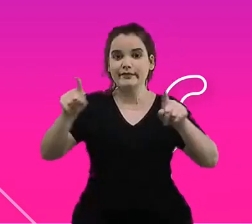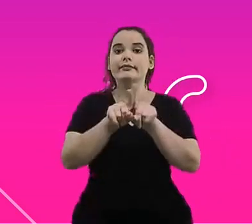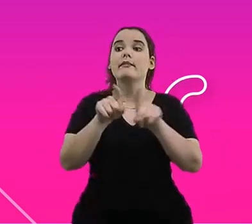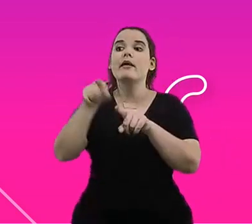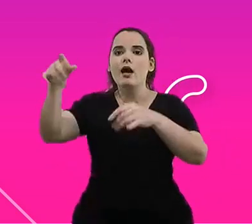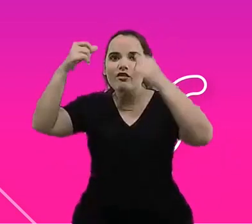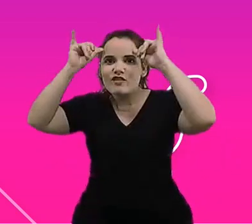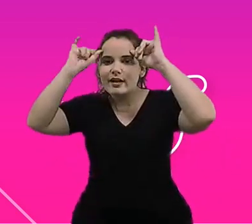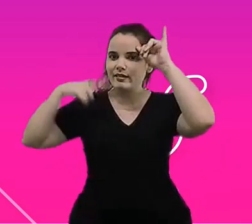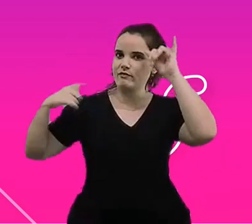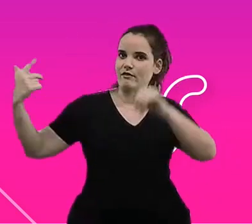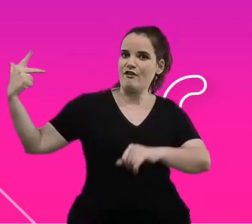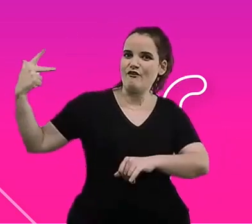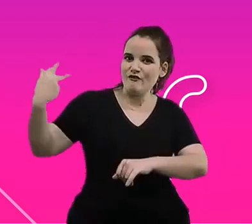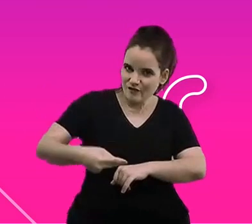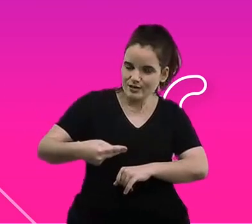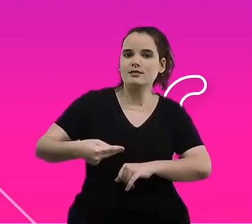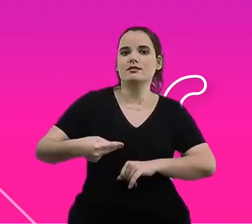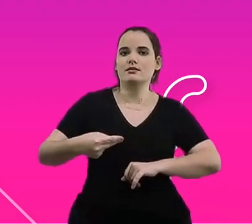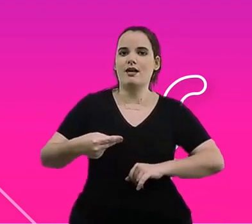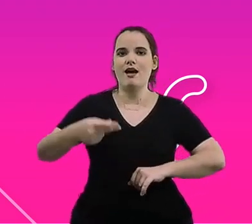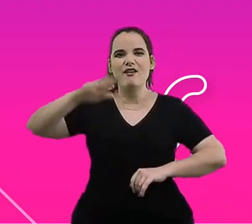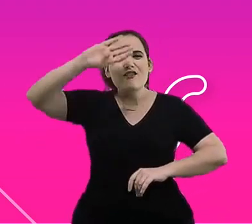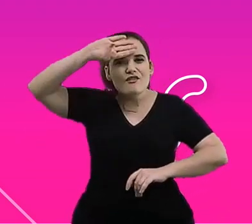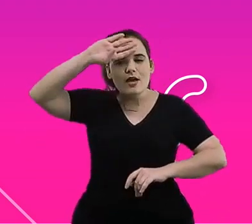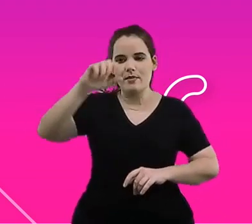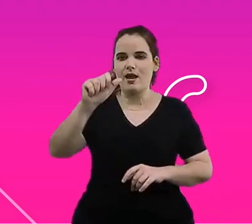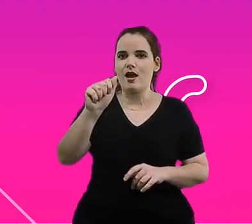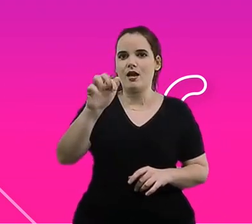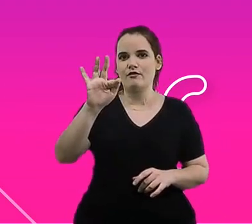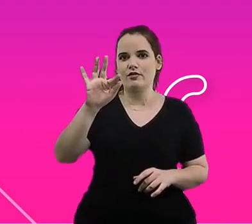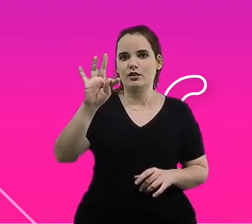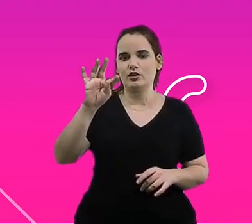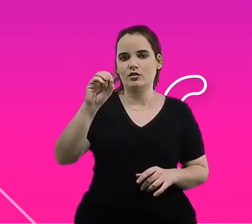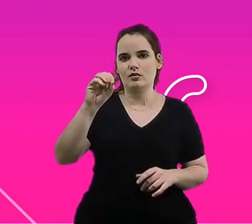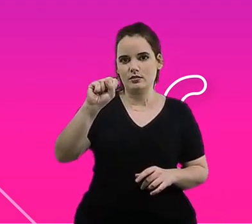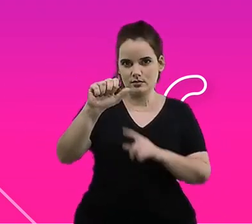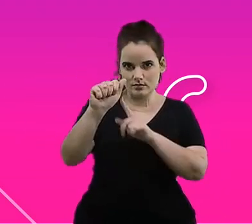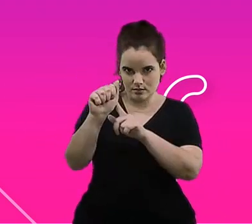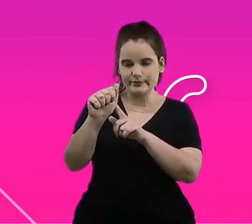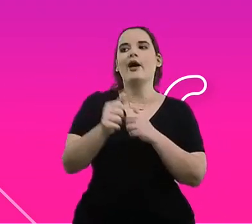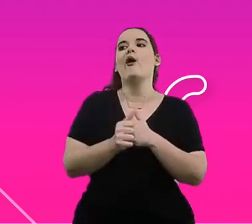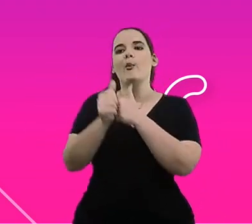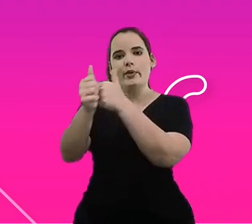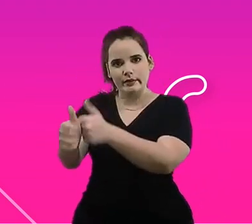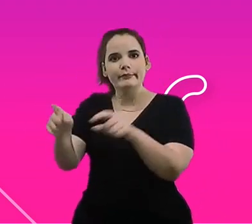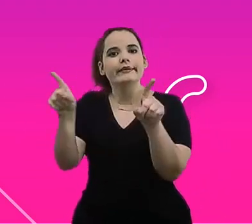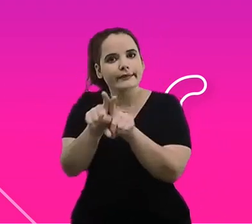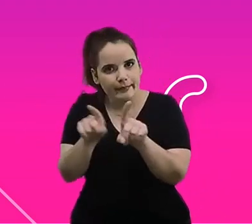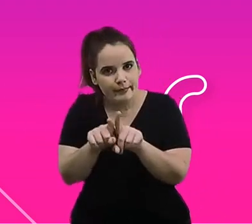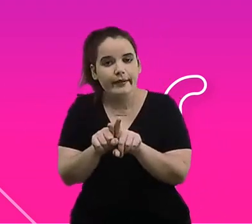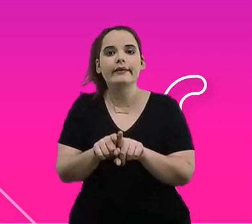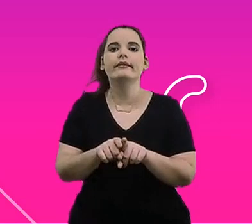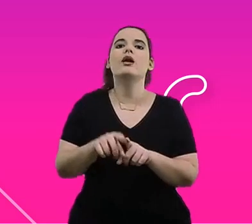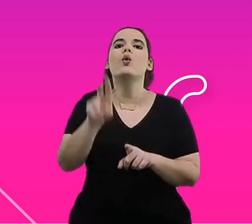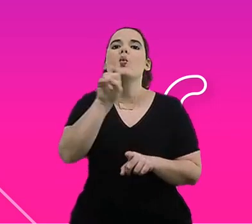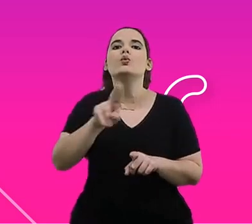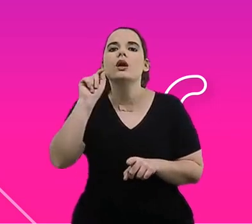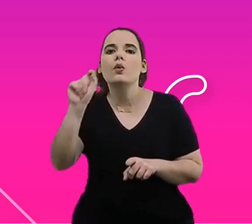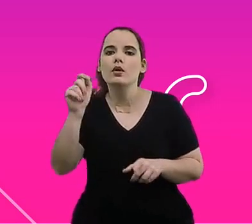Muito bom. É difícil falar por último, né? Porque a galera já rasga tudo nas duas primeiras, a Fê e a Gláucia, e eu fico com um pouco para falar. Mas,